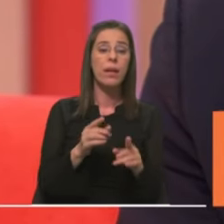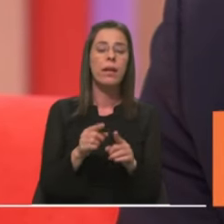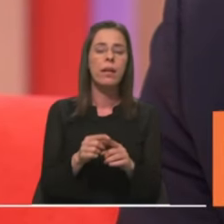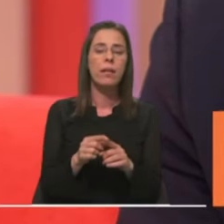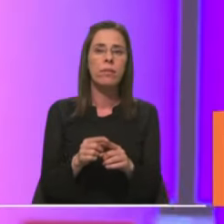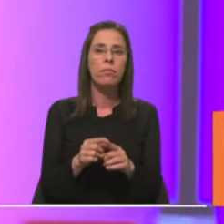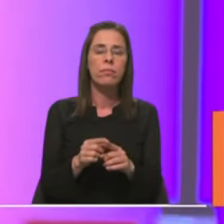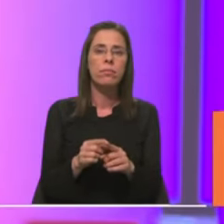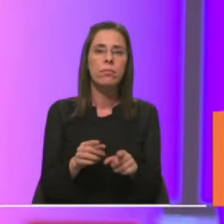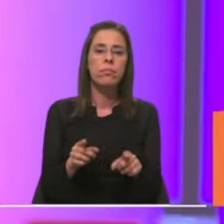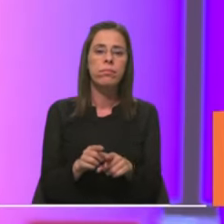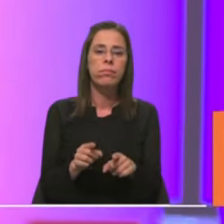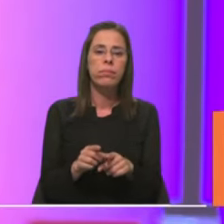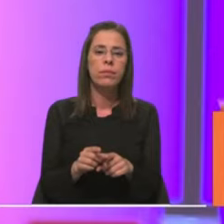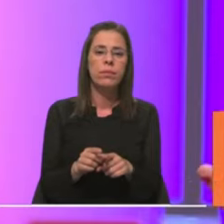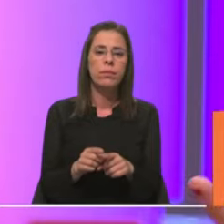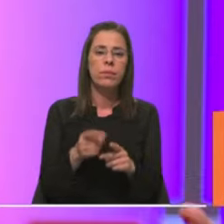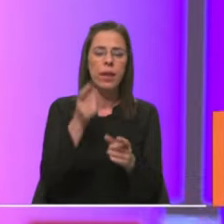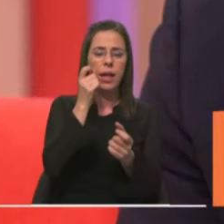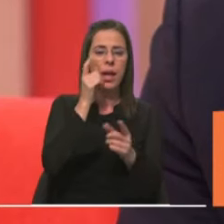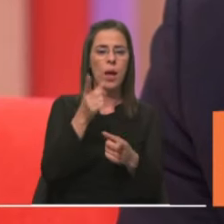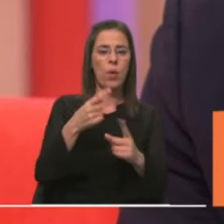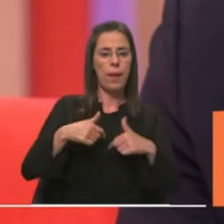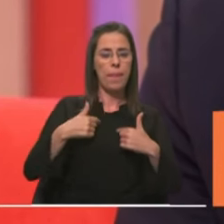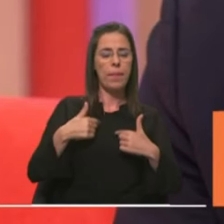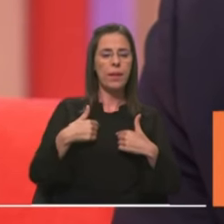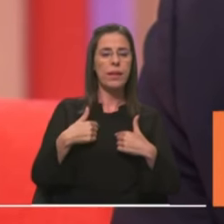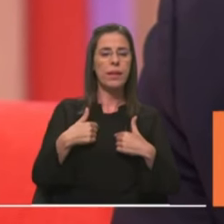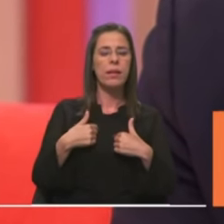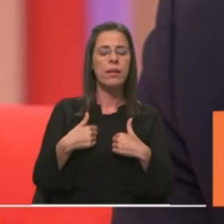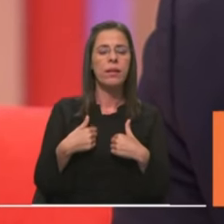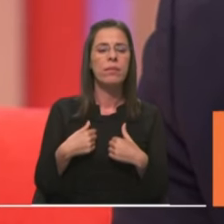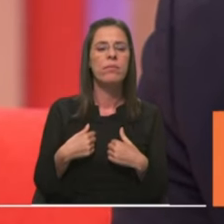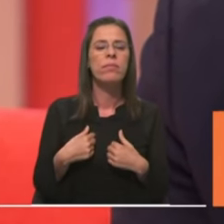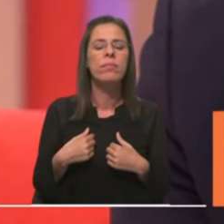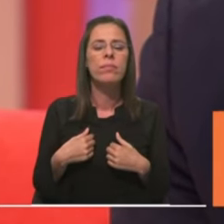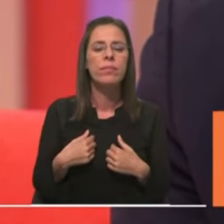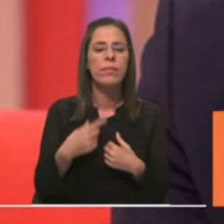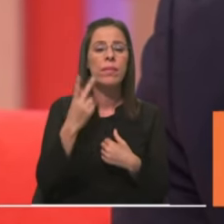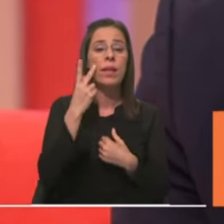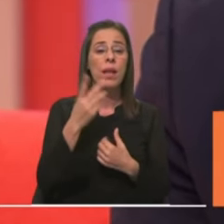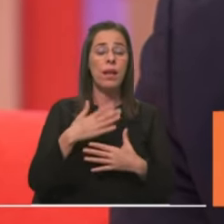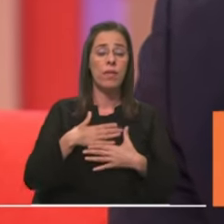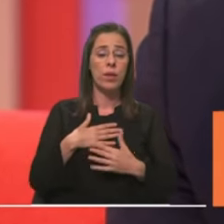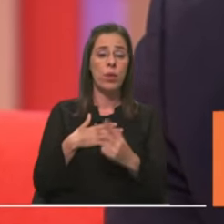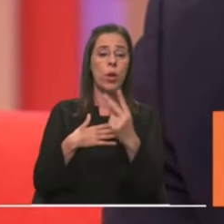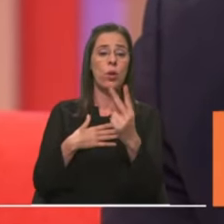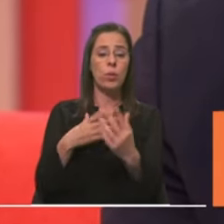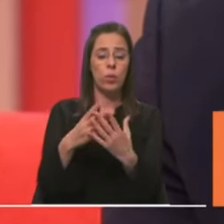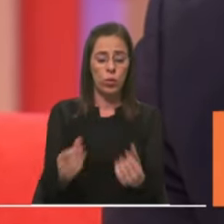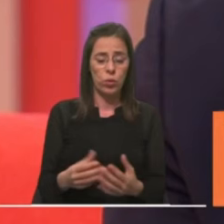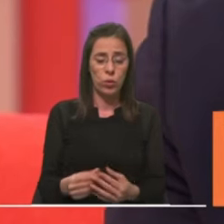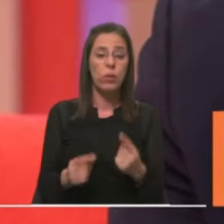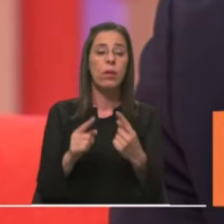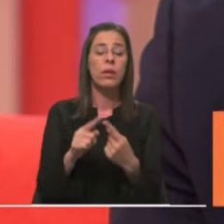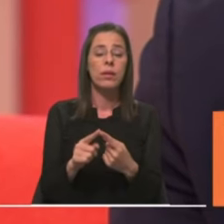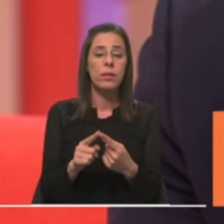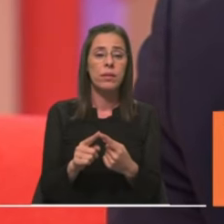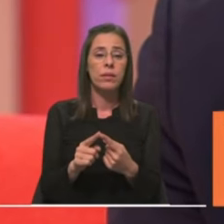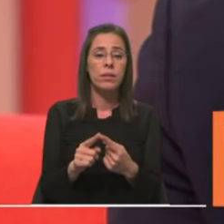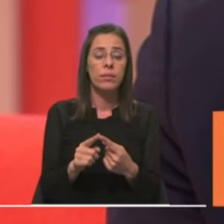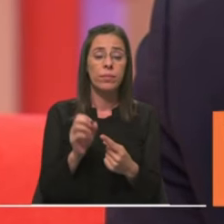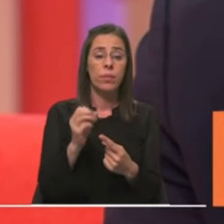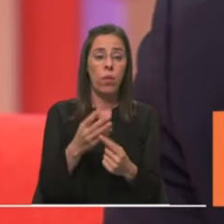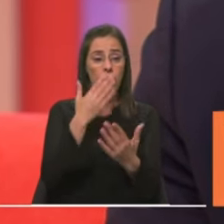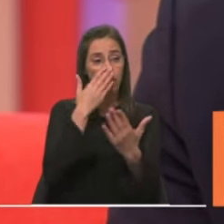que que é uma espécie de um é um acordar para ti tavas mas acho que na vida nós só temos duas soluções é assim ou ou